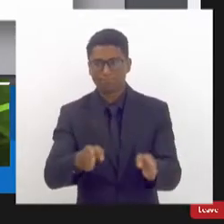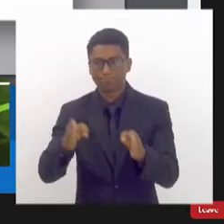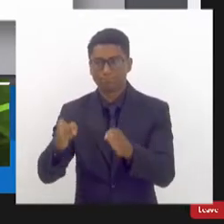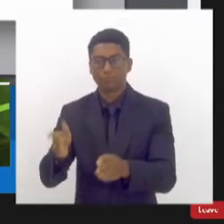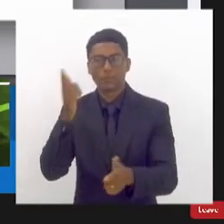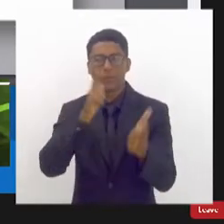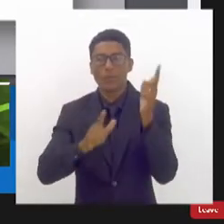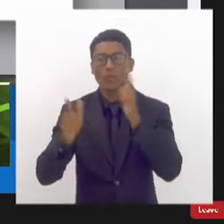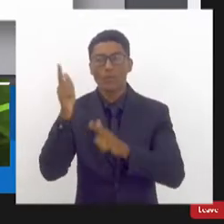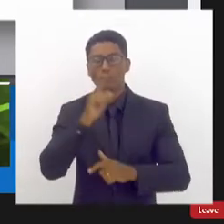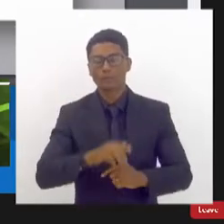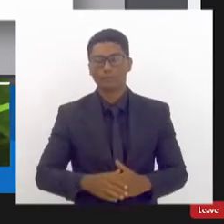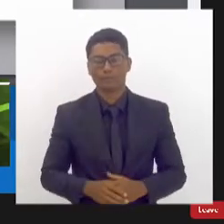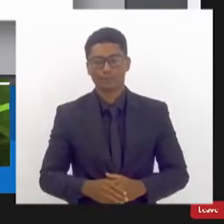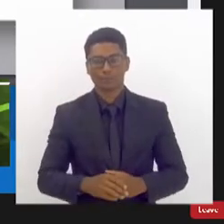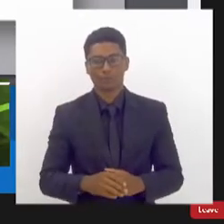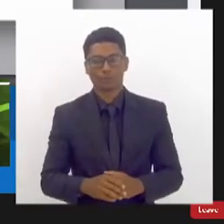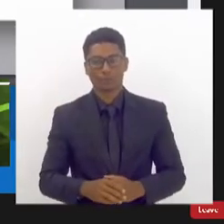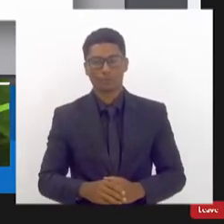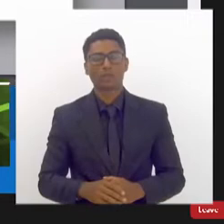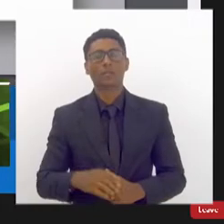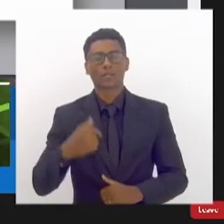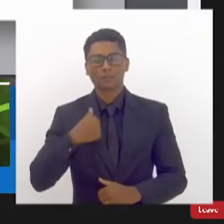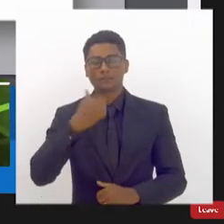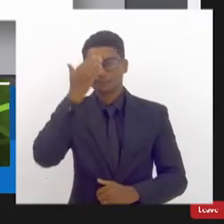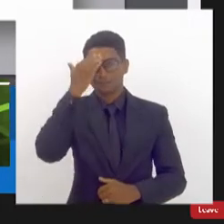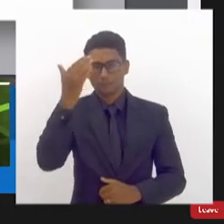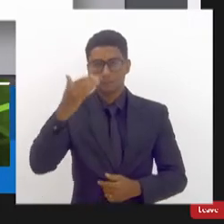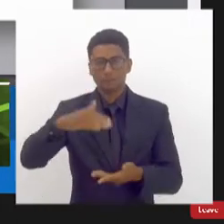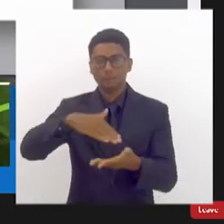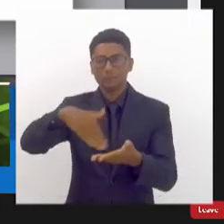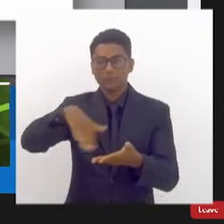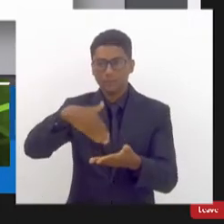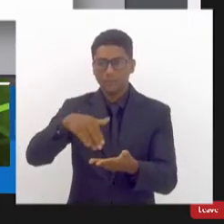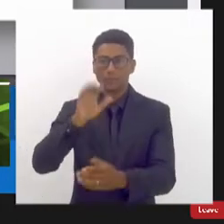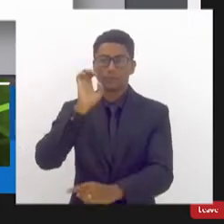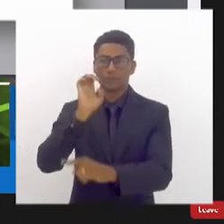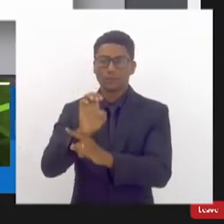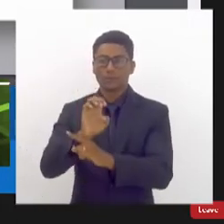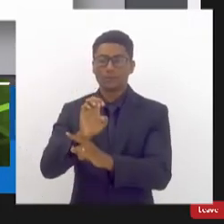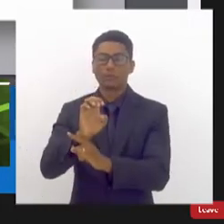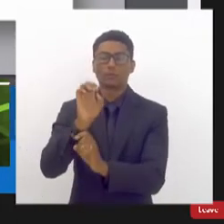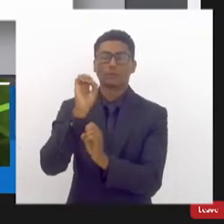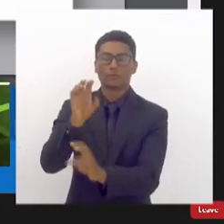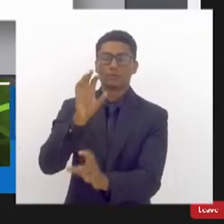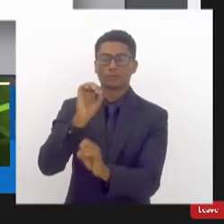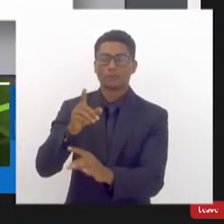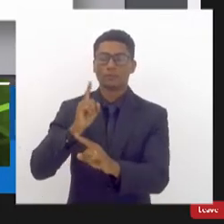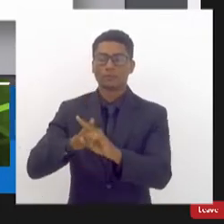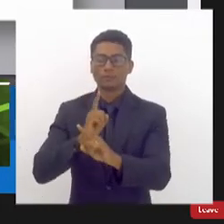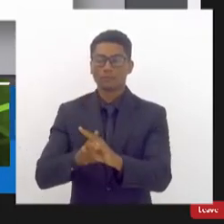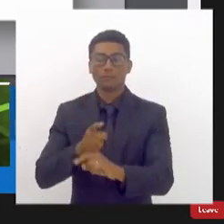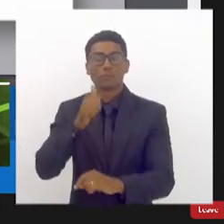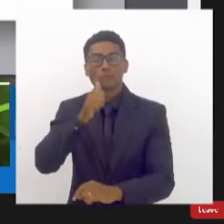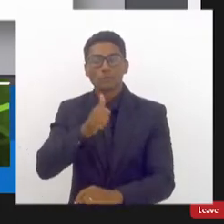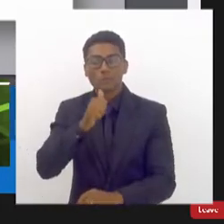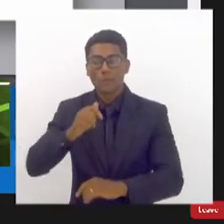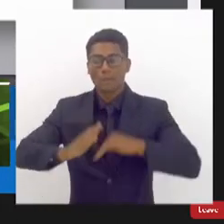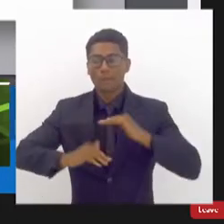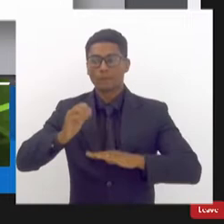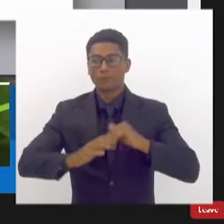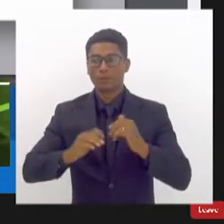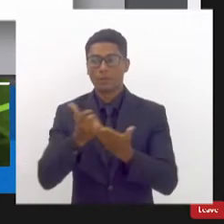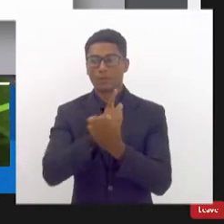eu faço aqui publicamente um agradecimento à Secretaria Estadual de Educação, que disponibilizou sua bibliotecária para organizar